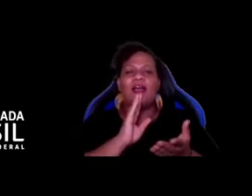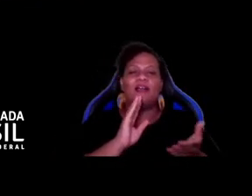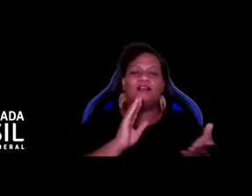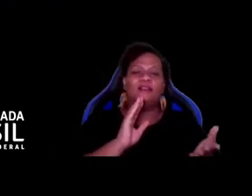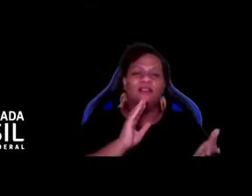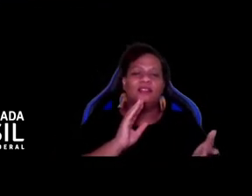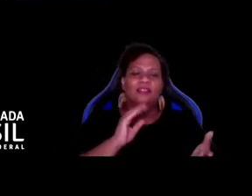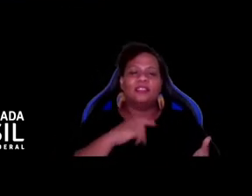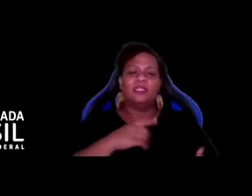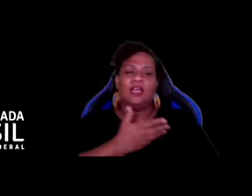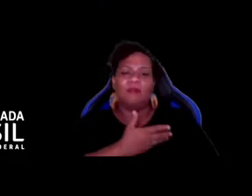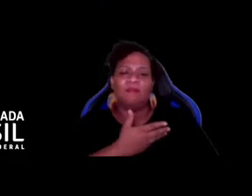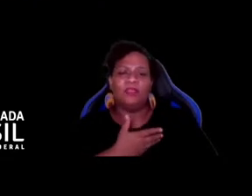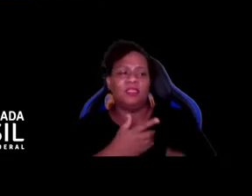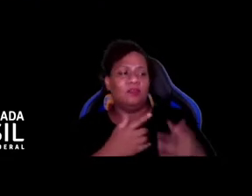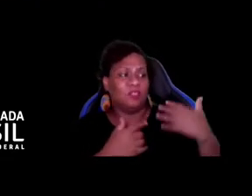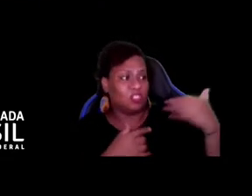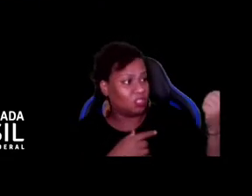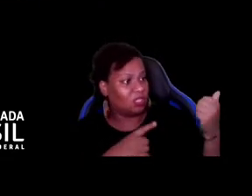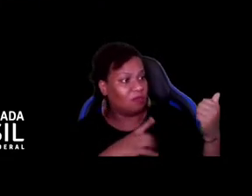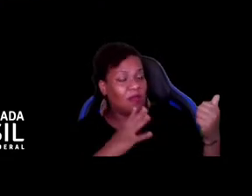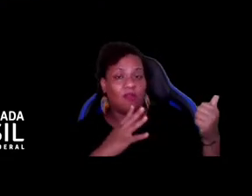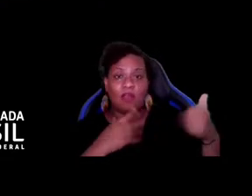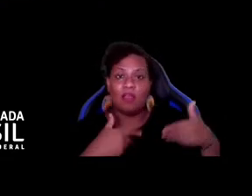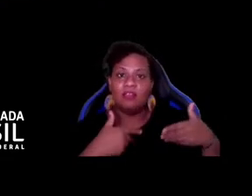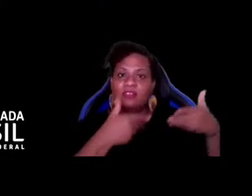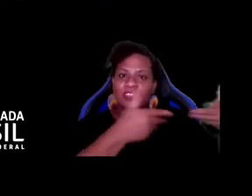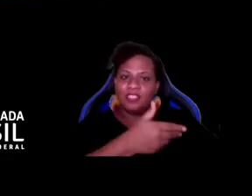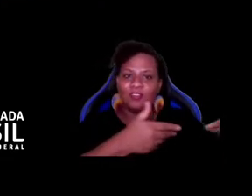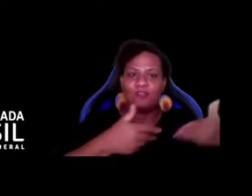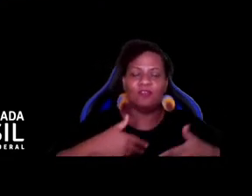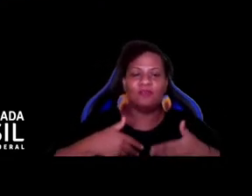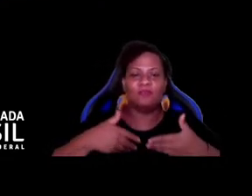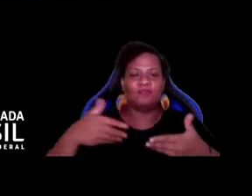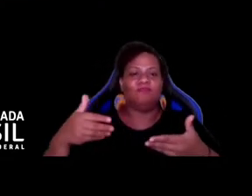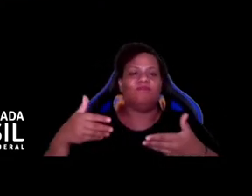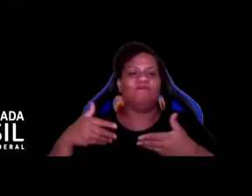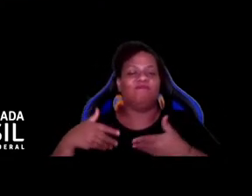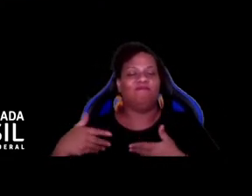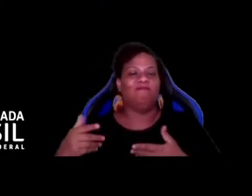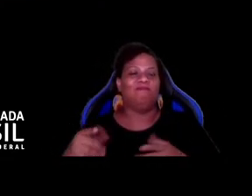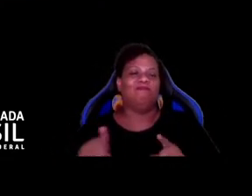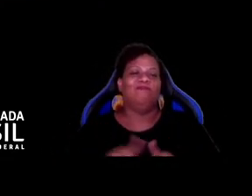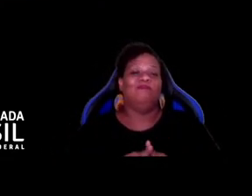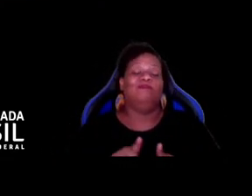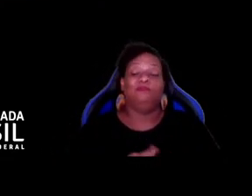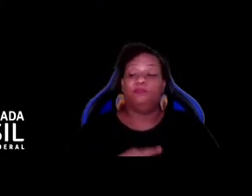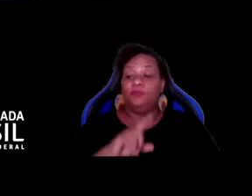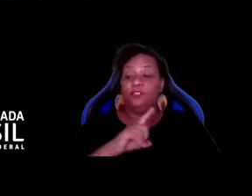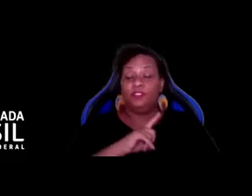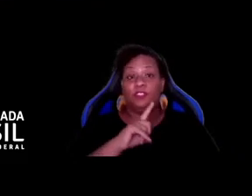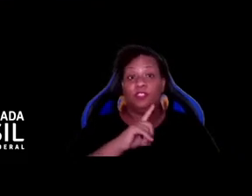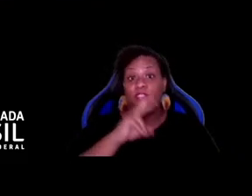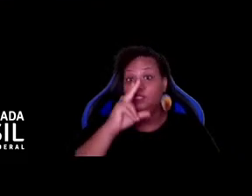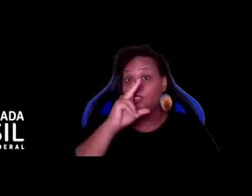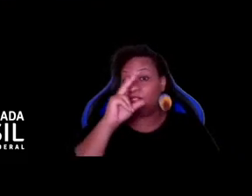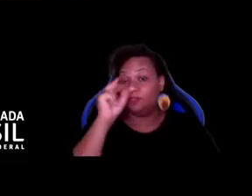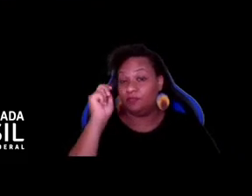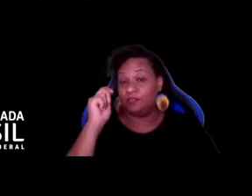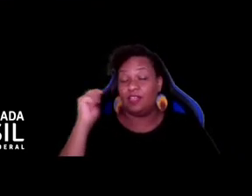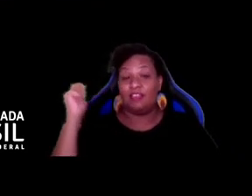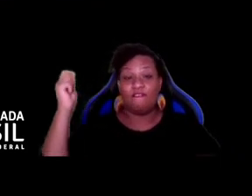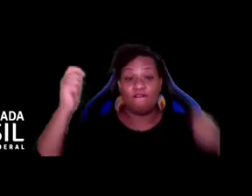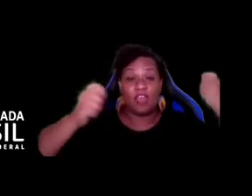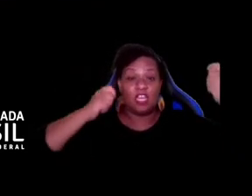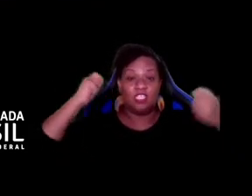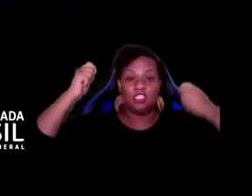banda instrumental, e aí chama também. E também era muito forte aqui os festivais de música